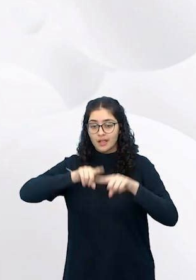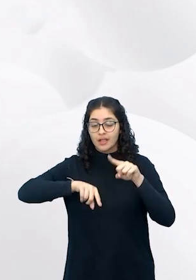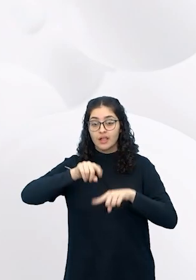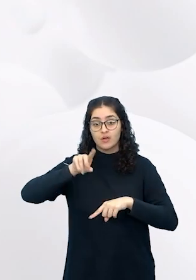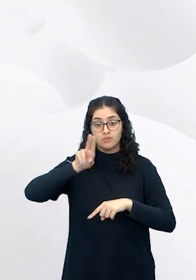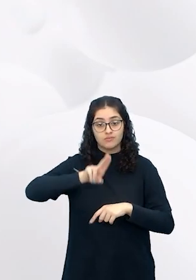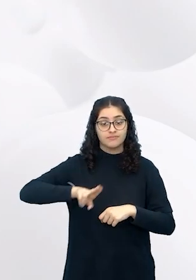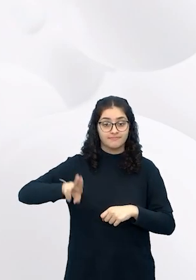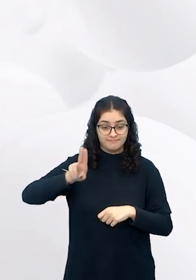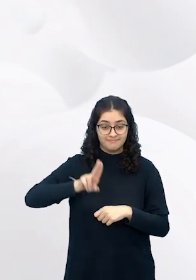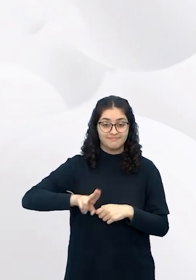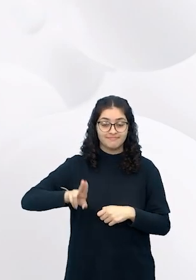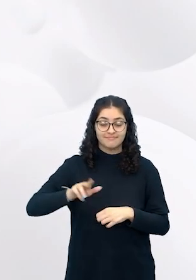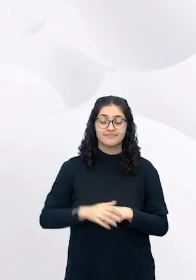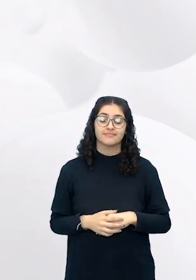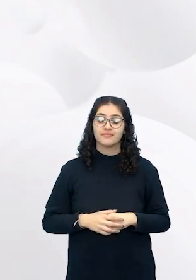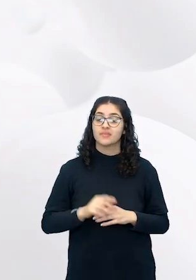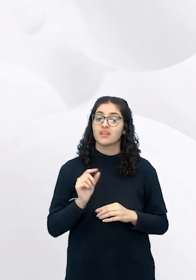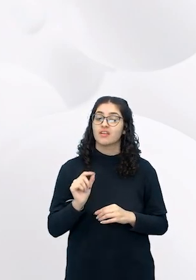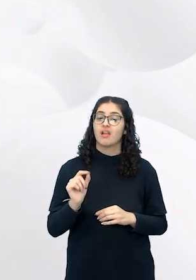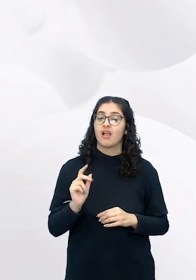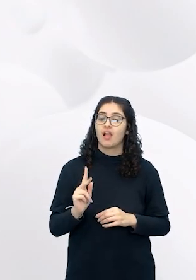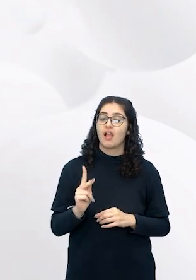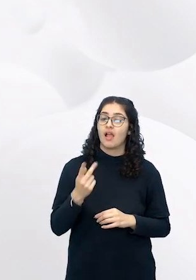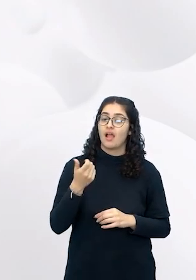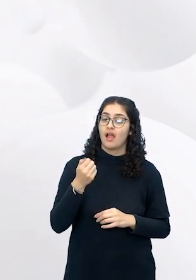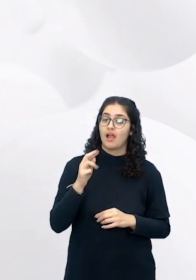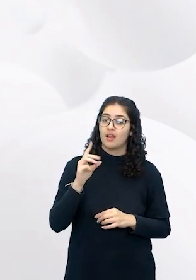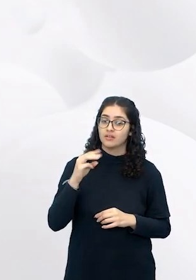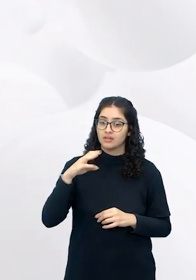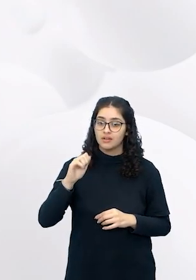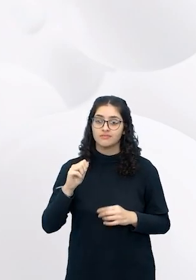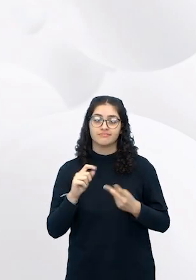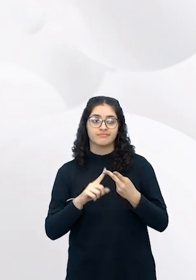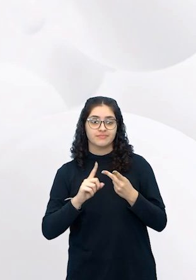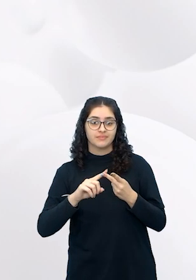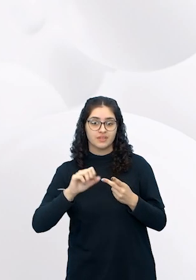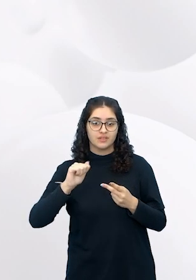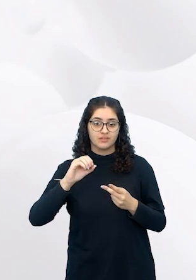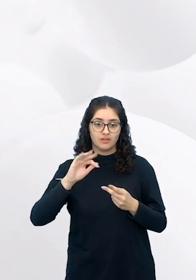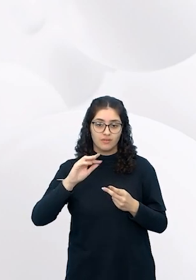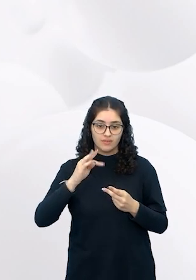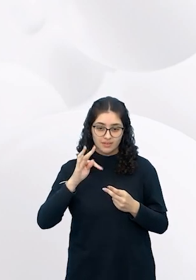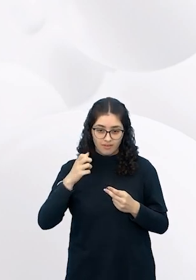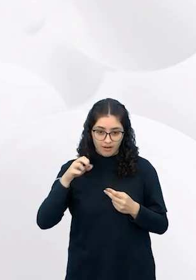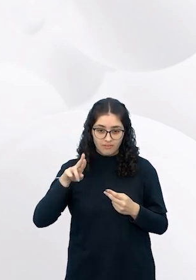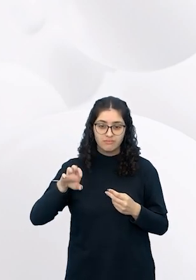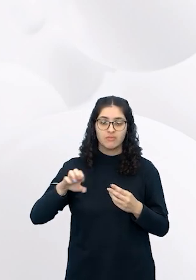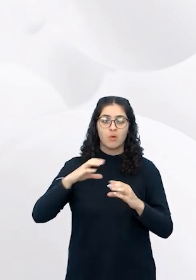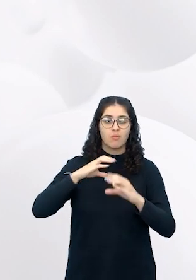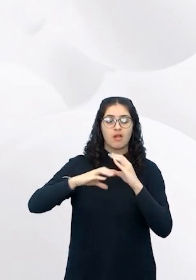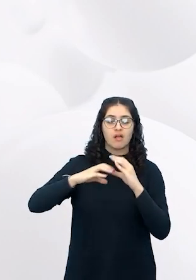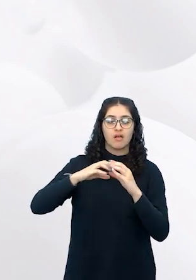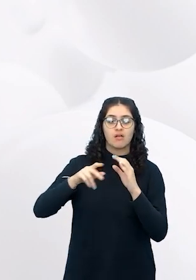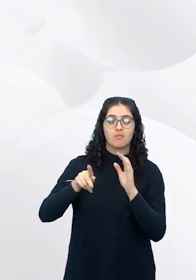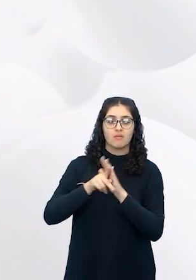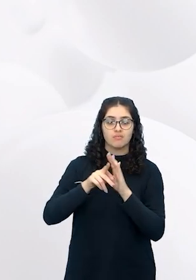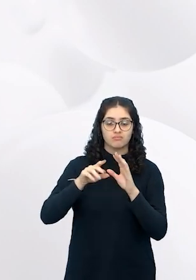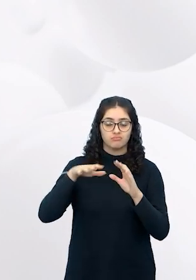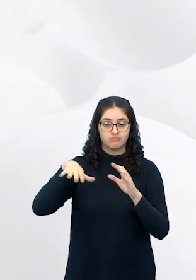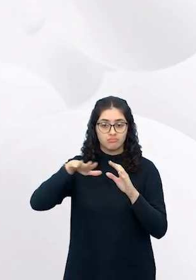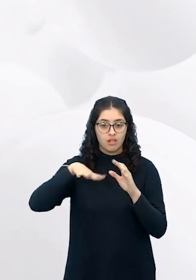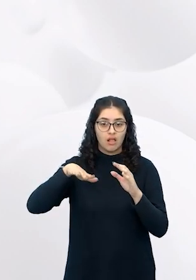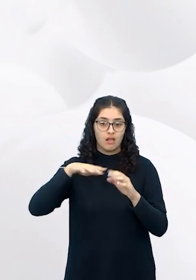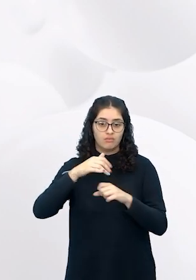gente usa. A gente vai falar sobre o que é um hardware, o que é um software, vamos falar sobre as comunicações em rede, como elas funcionam. E